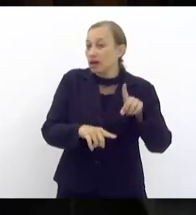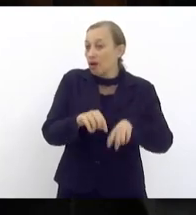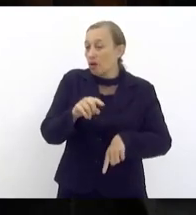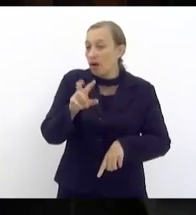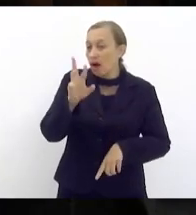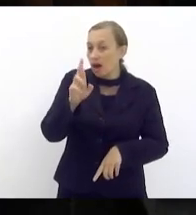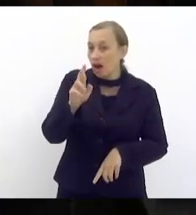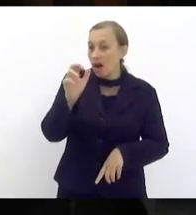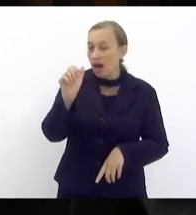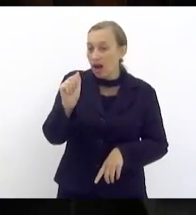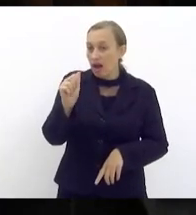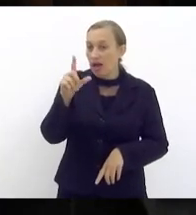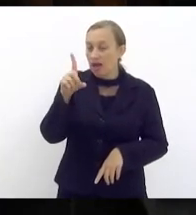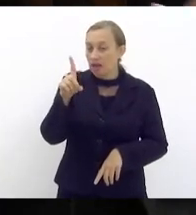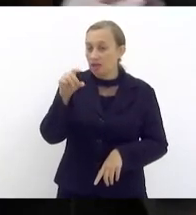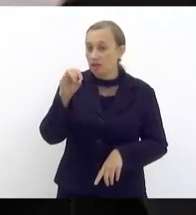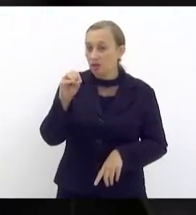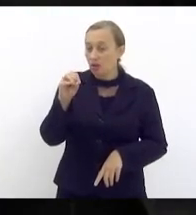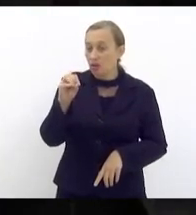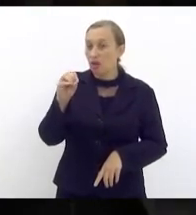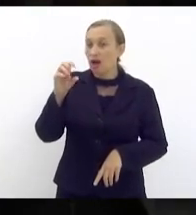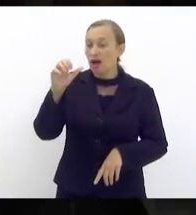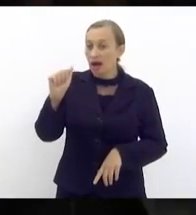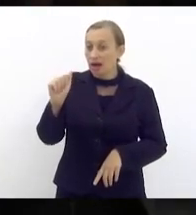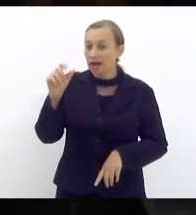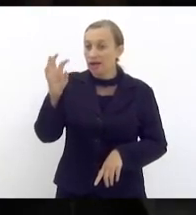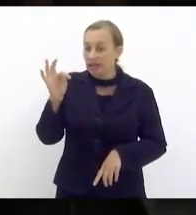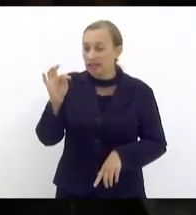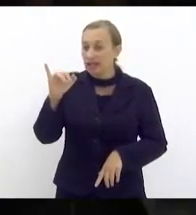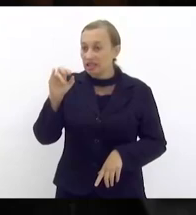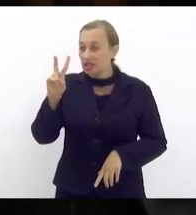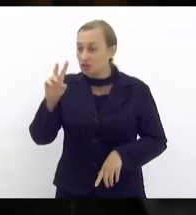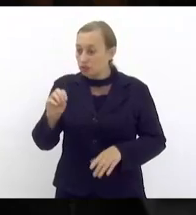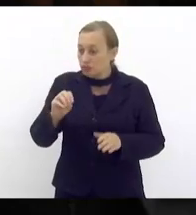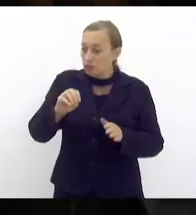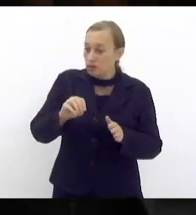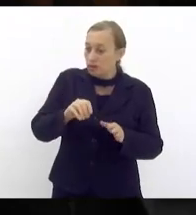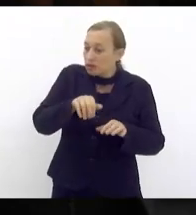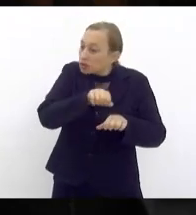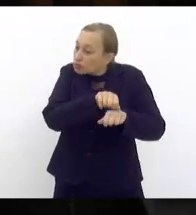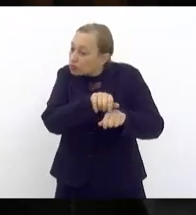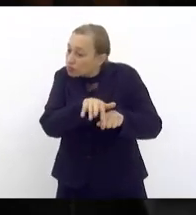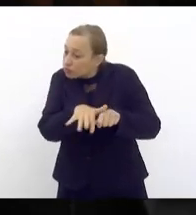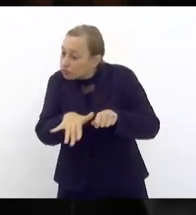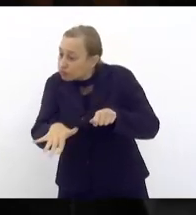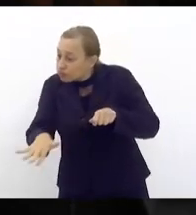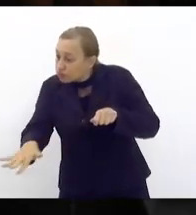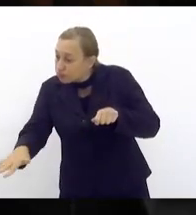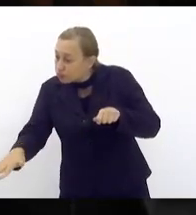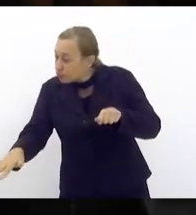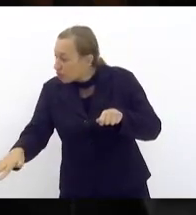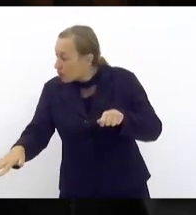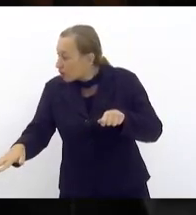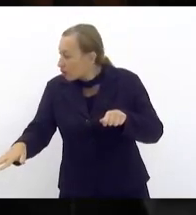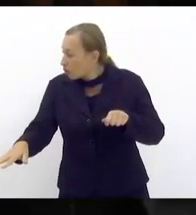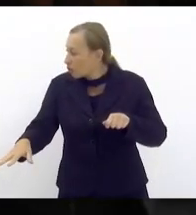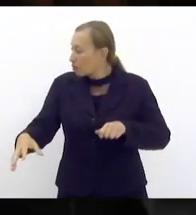em setembro do ano passado na usina de Angra 1 em Angra dos Reis e que demorou